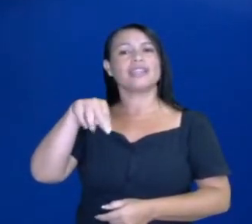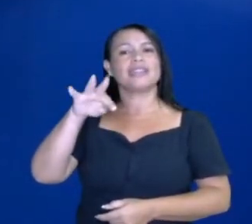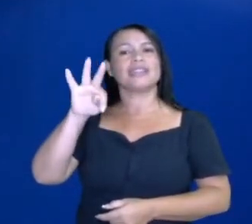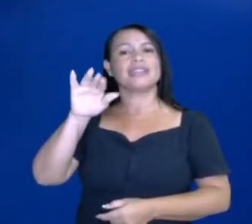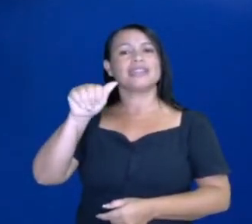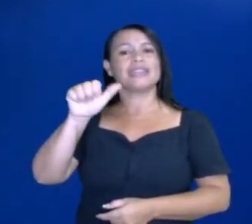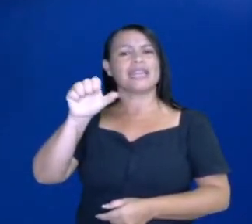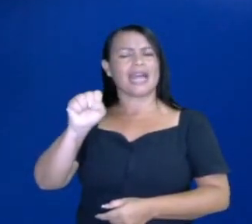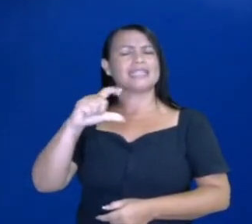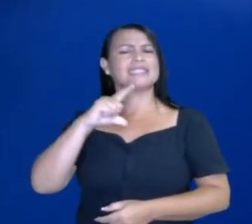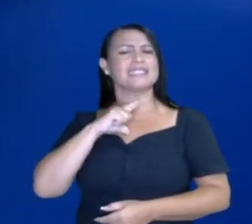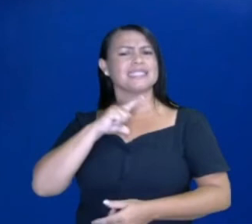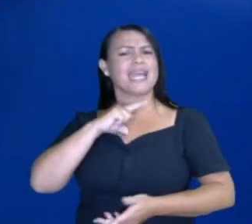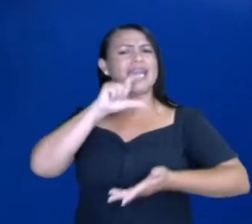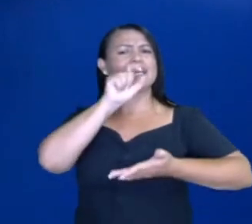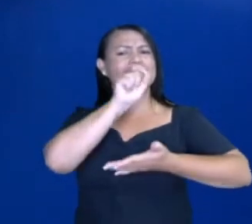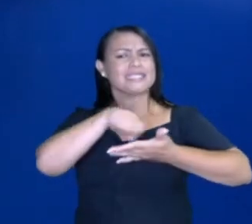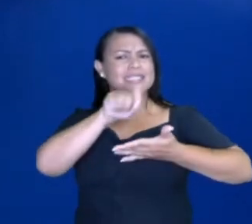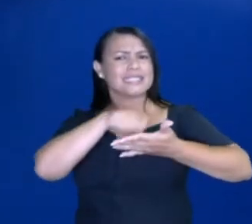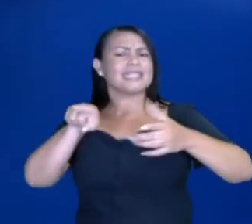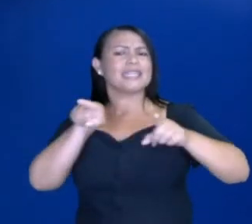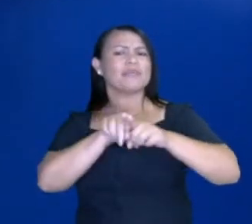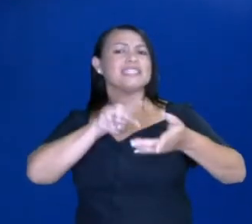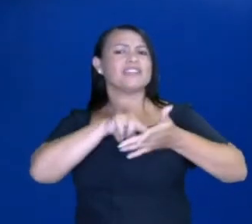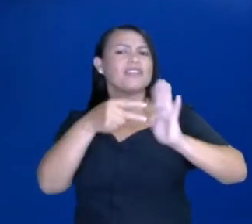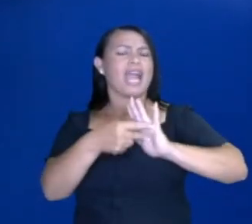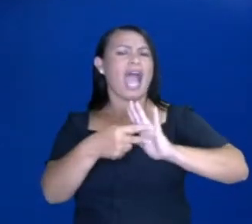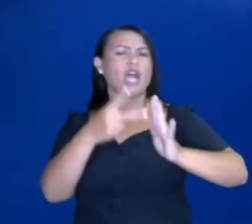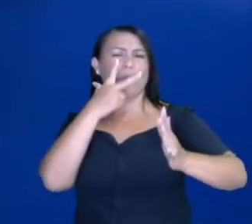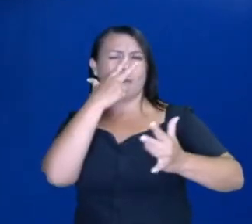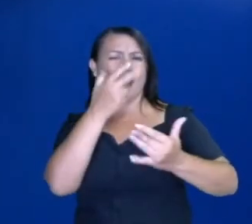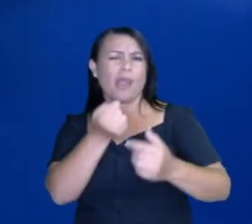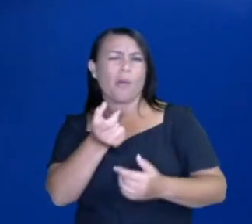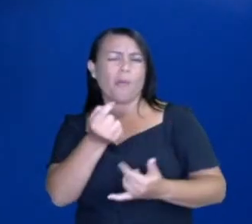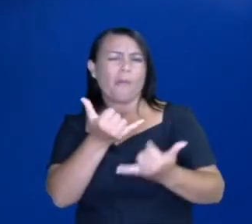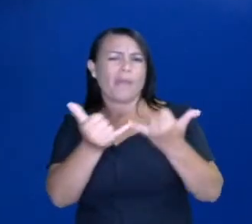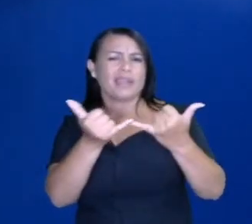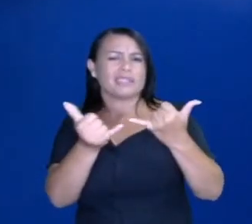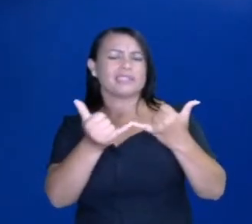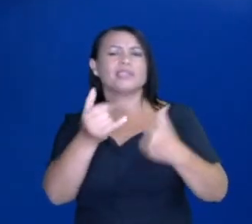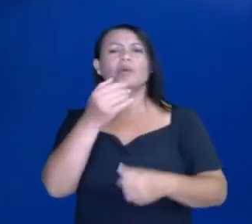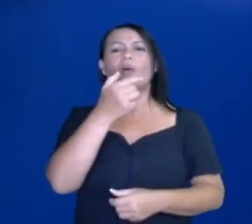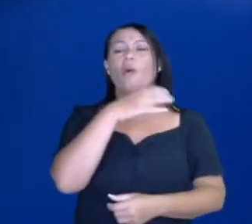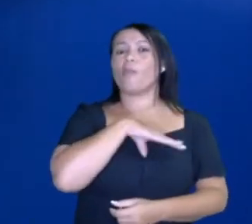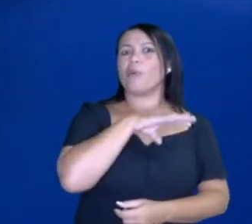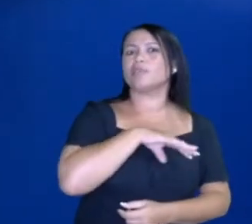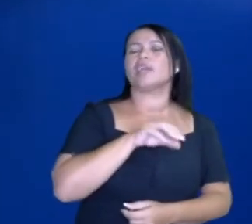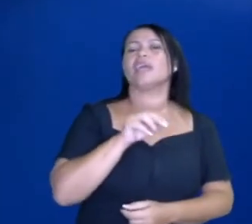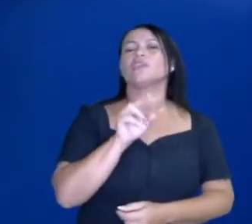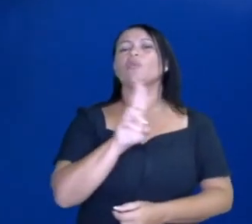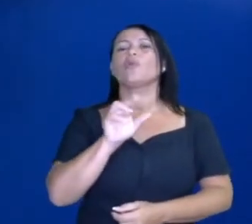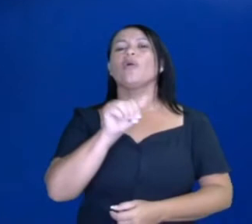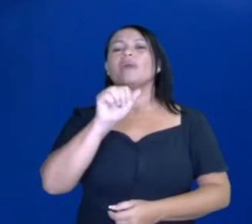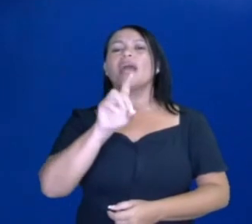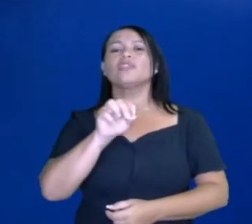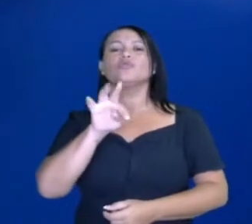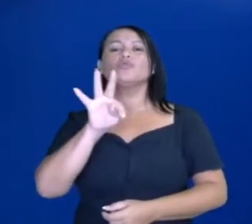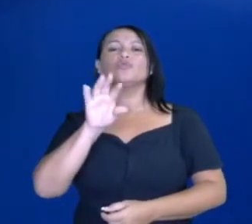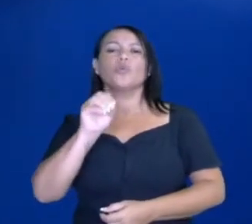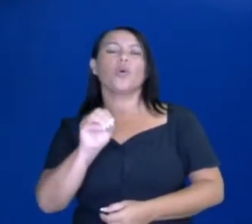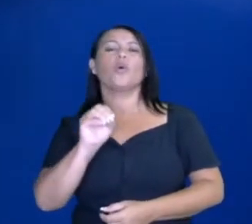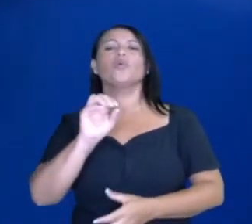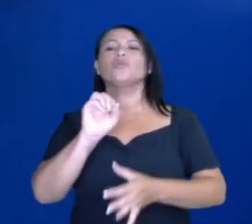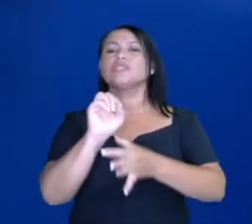têm escrita e significado igual ao da língua portuguesa, né? Como adulto, segurança